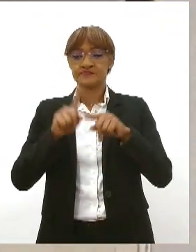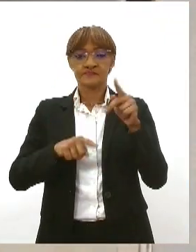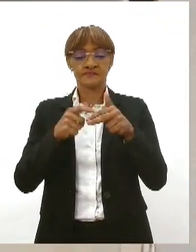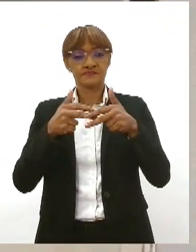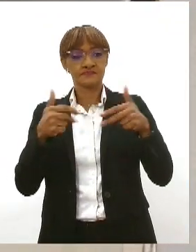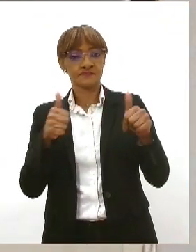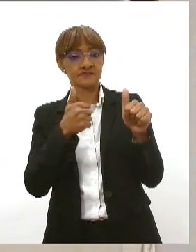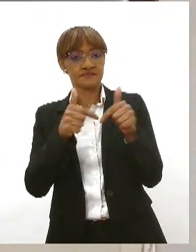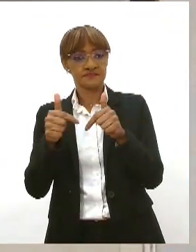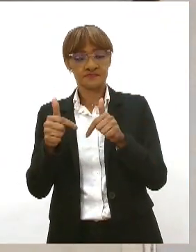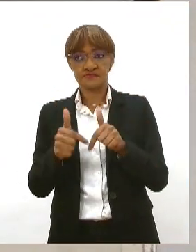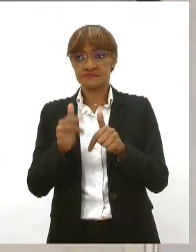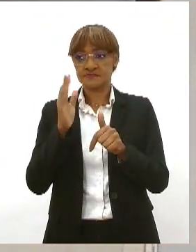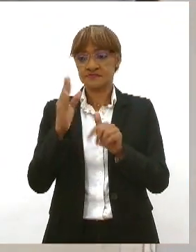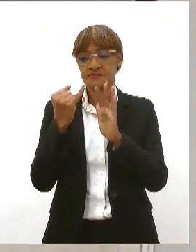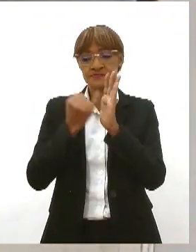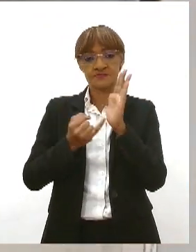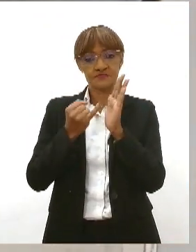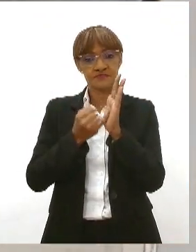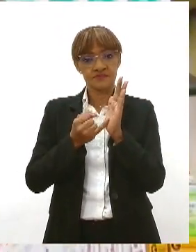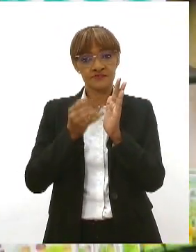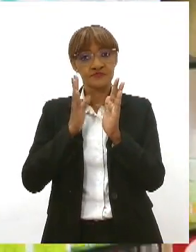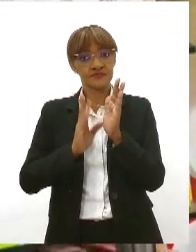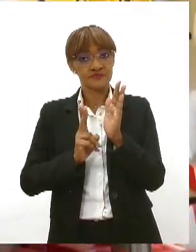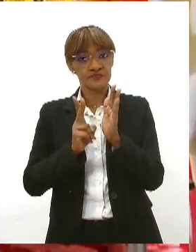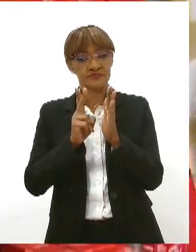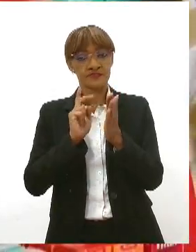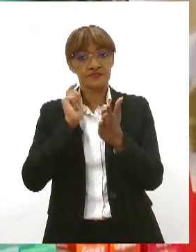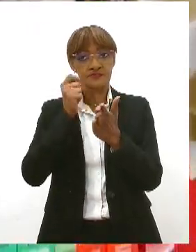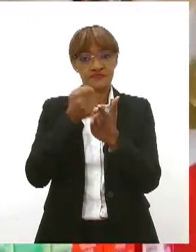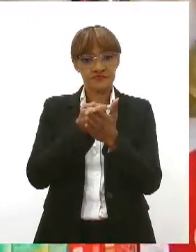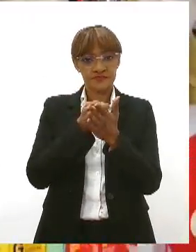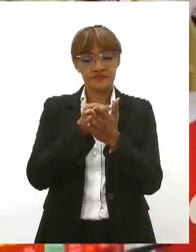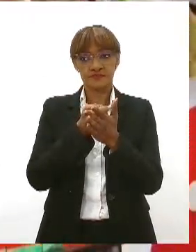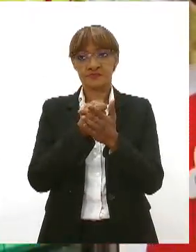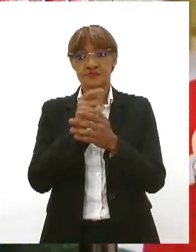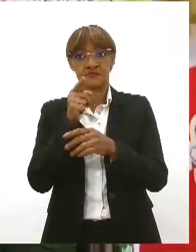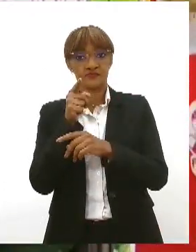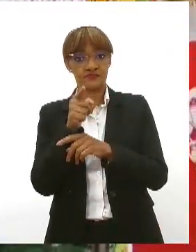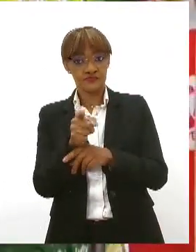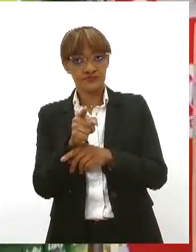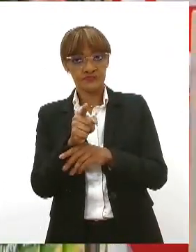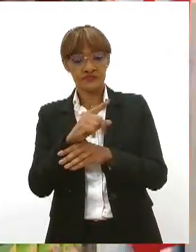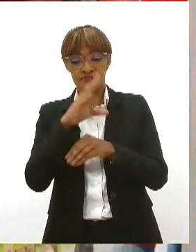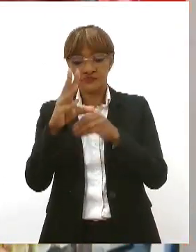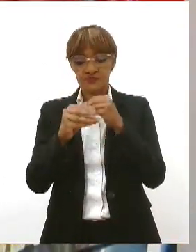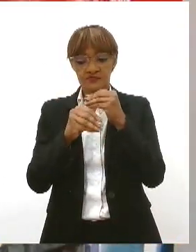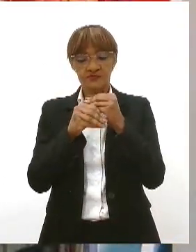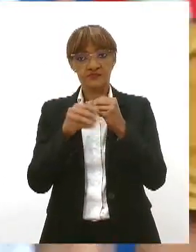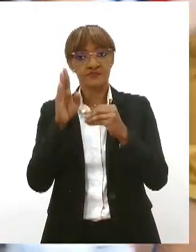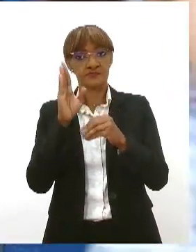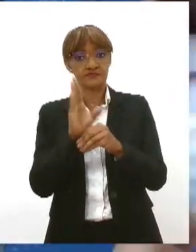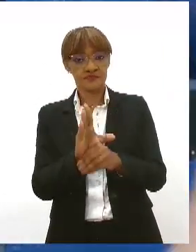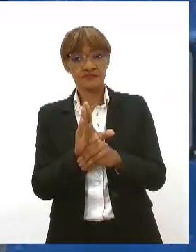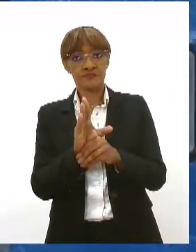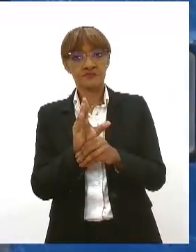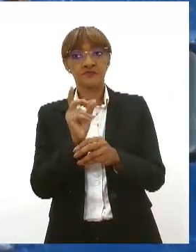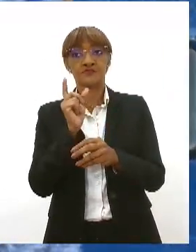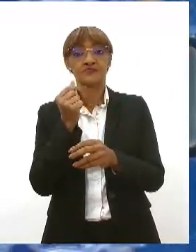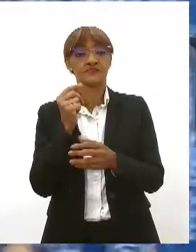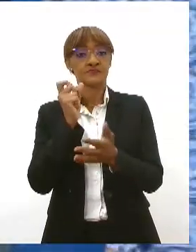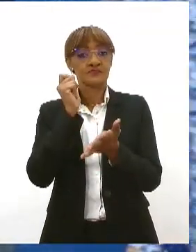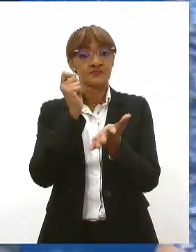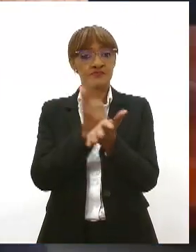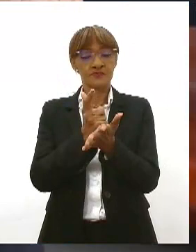esse imposto é cobrado de forma indireta, ou seja, seu valor é adicionado ao preço do produto comercializado ou do